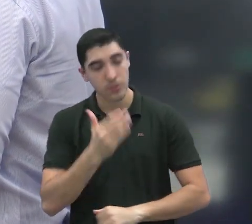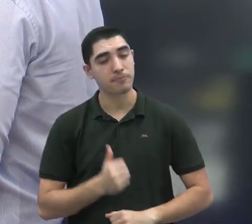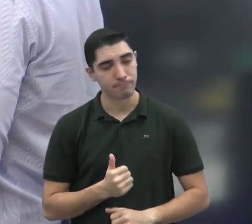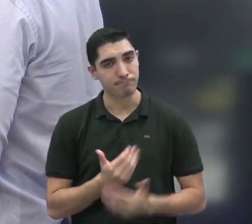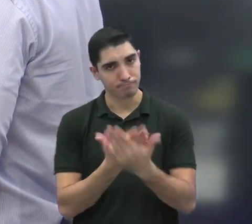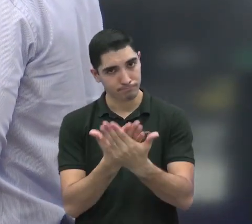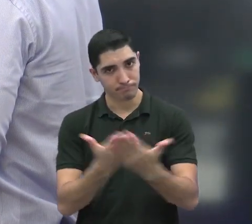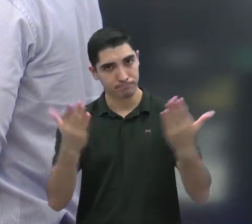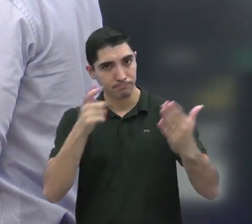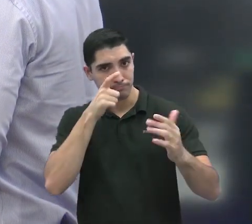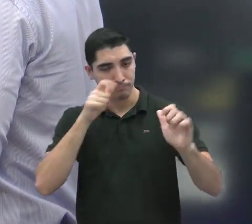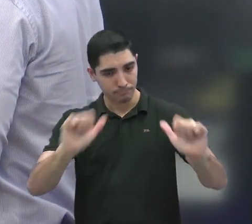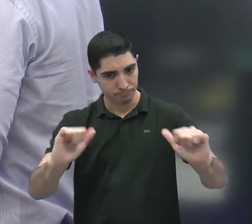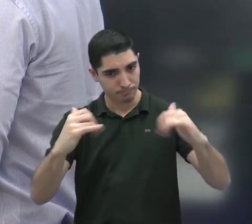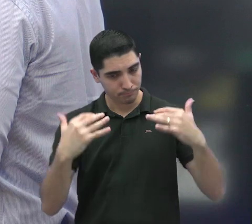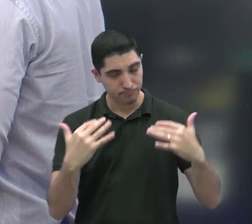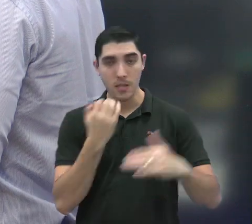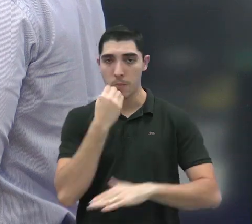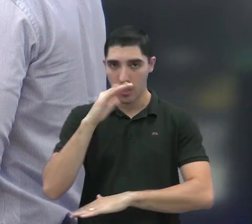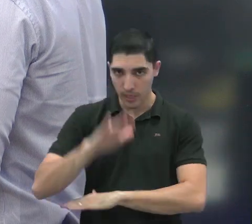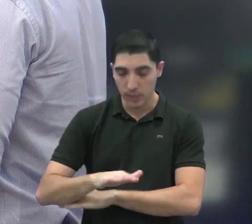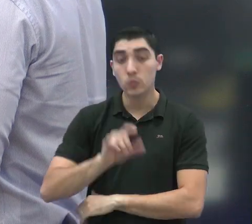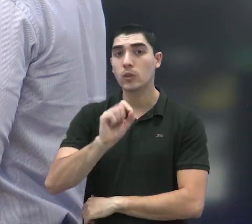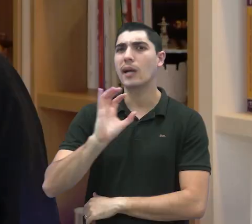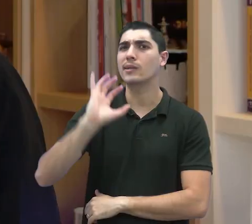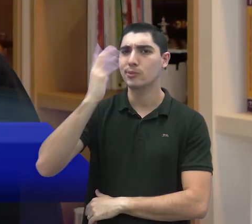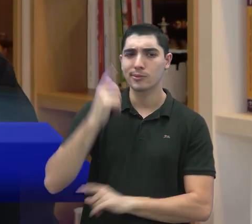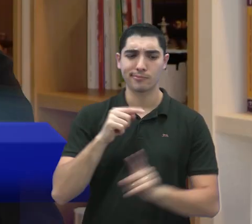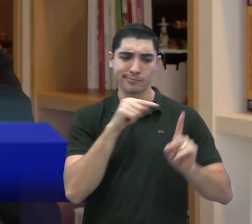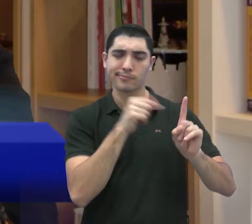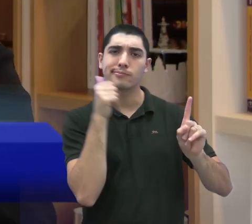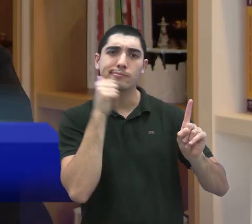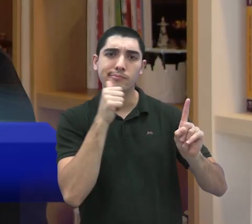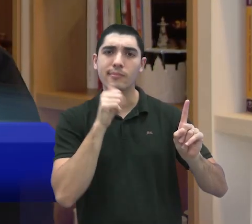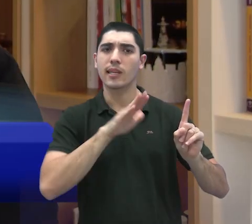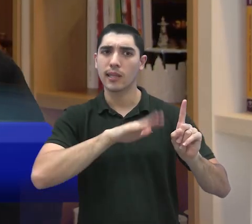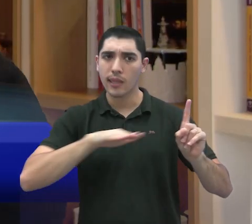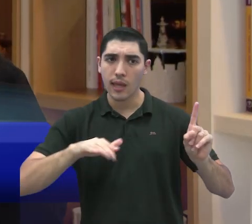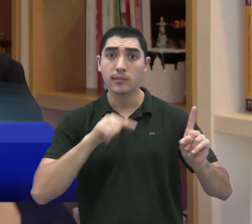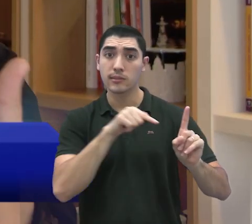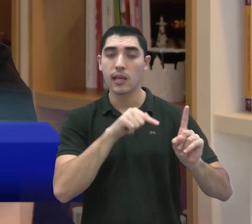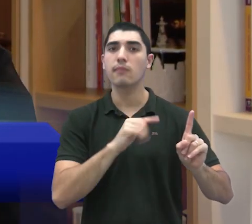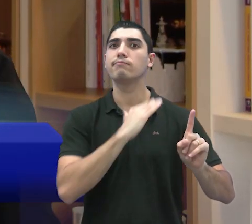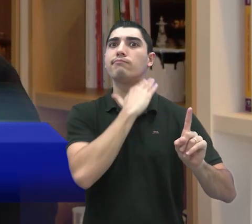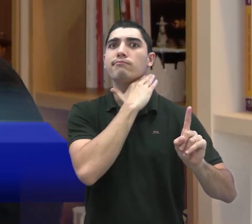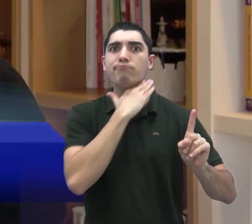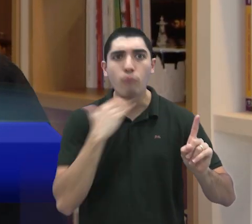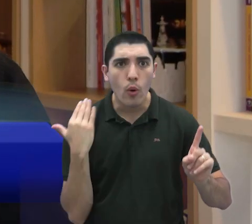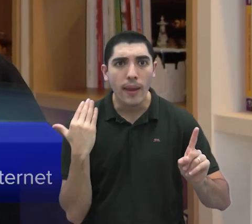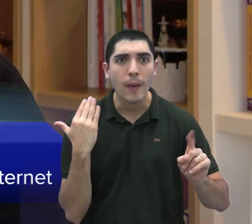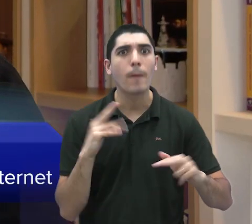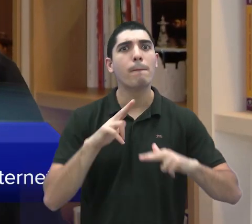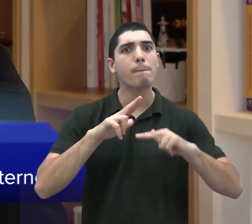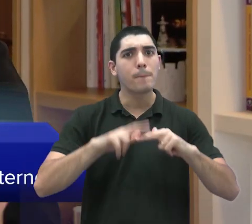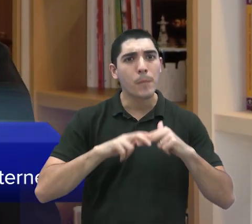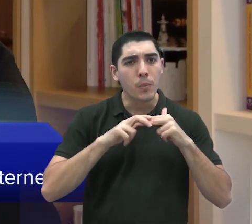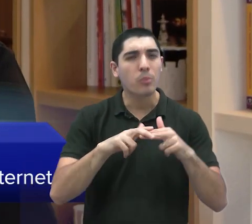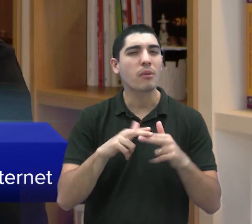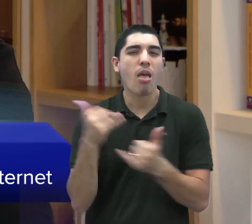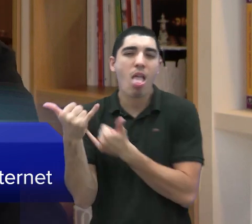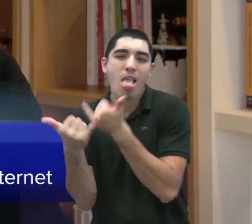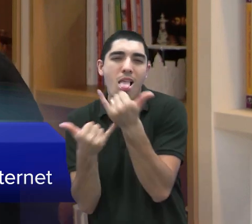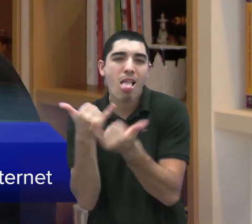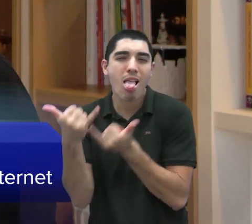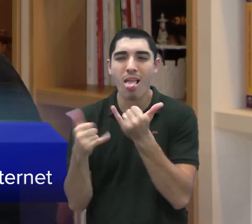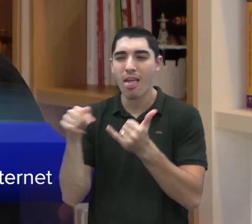tarde para você, boa tarde a todos que acompanham o Boletim Legislativo. Esse caso chamou a atenção, né? Uma criança falecendo